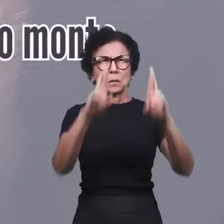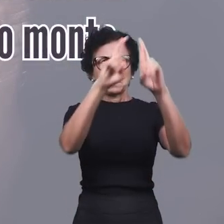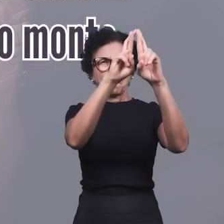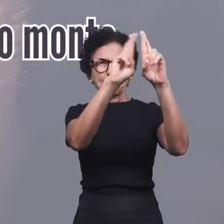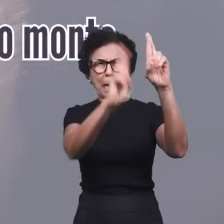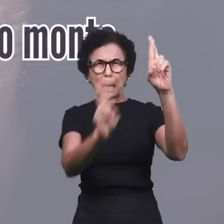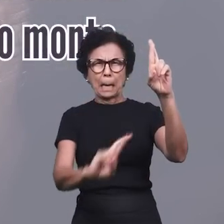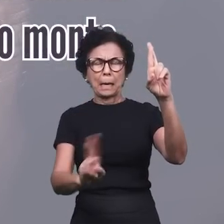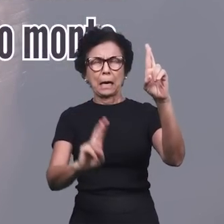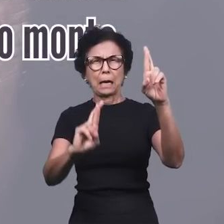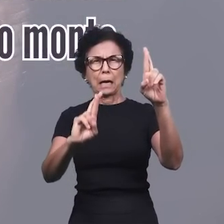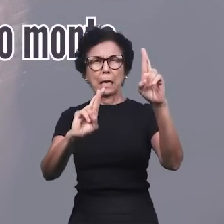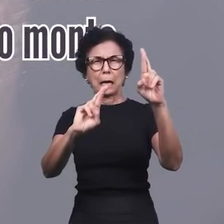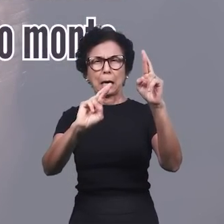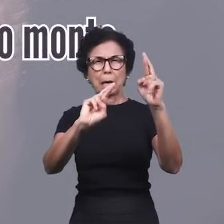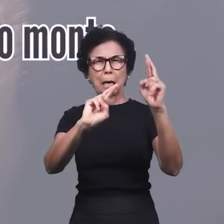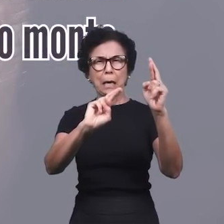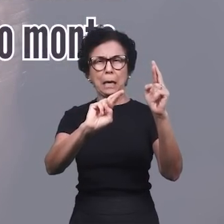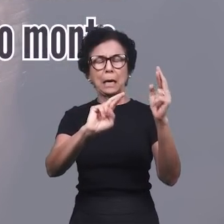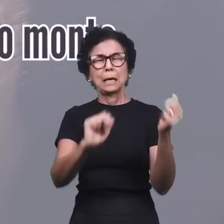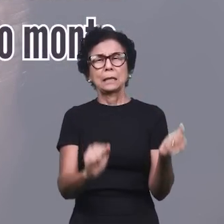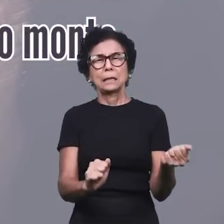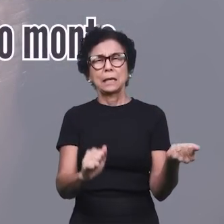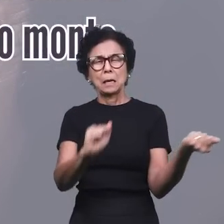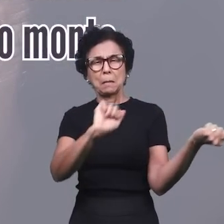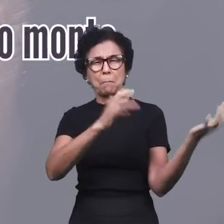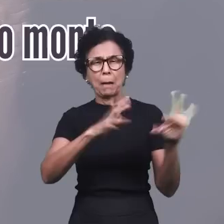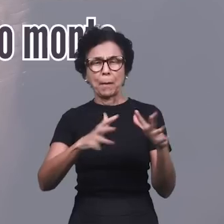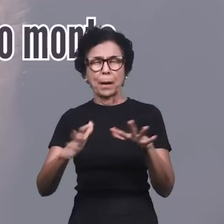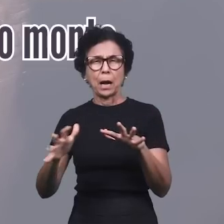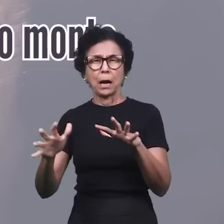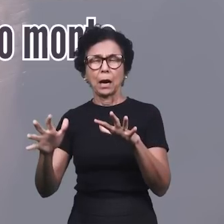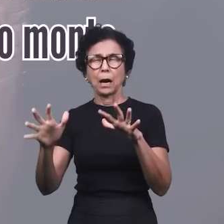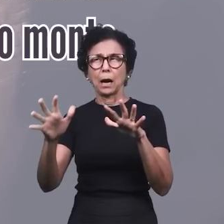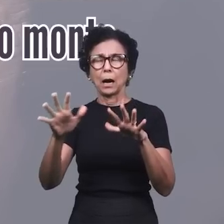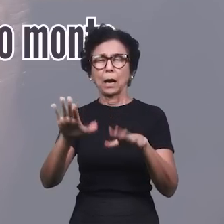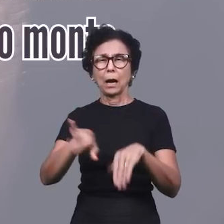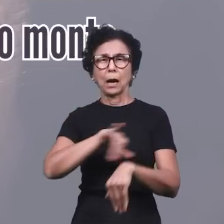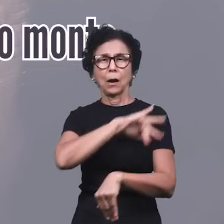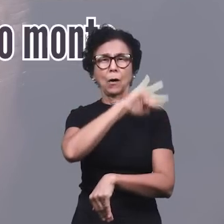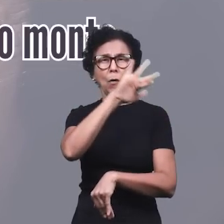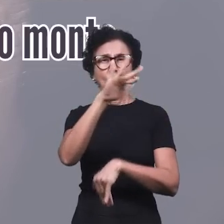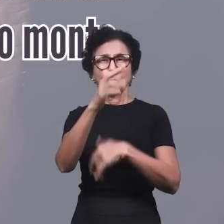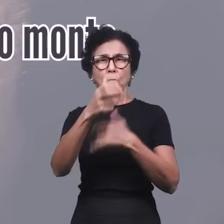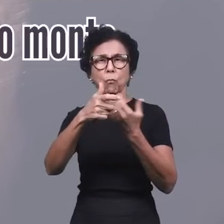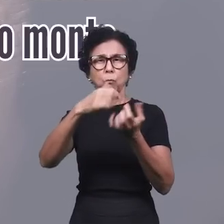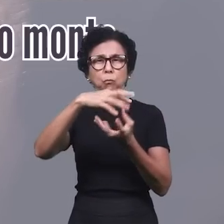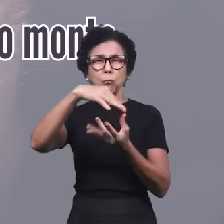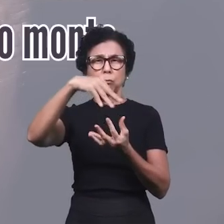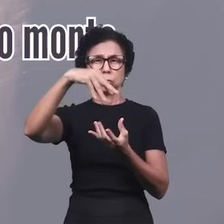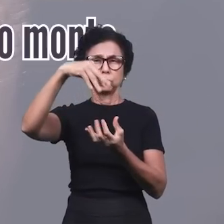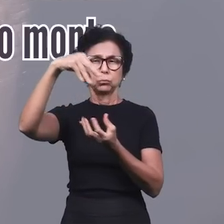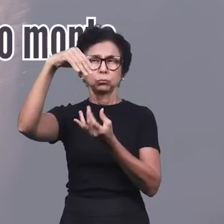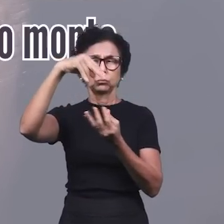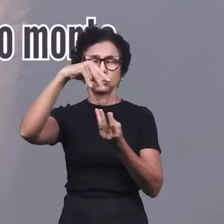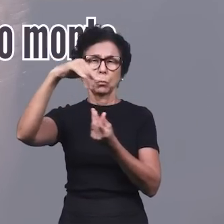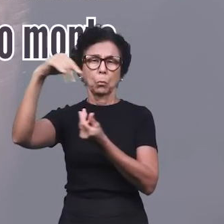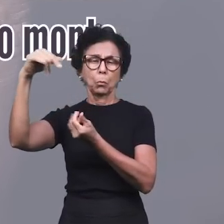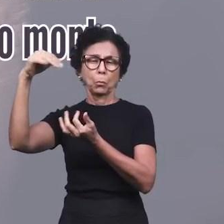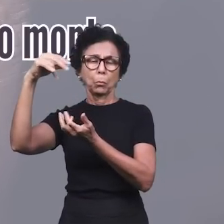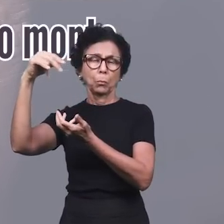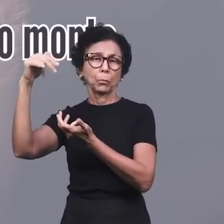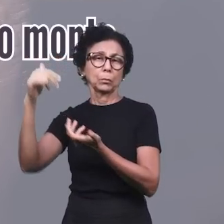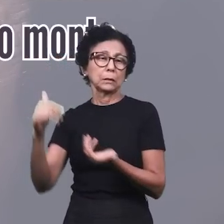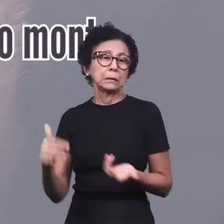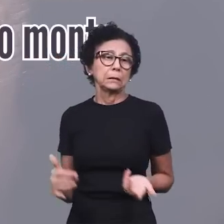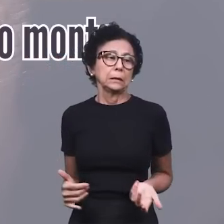trovões, fumaça, o monte fumegando. O povo, ele se...